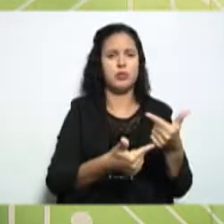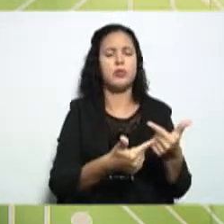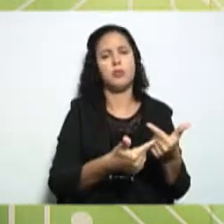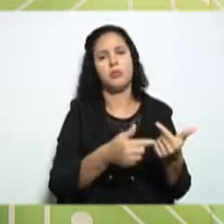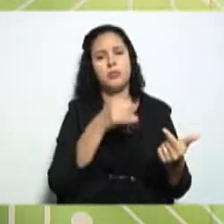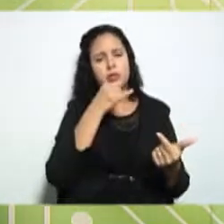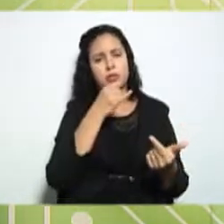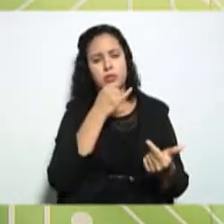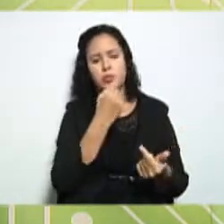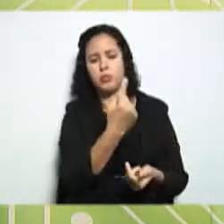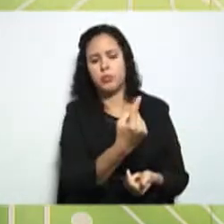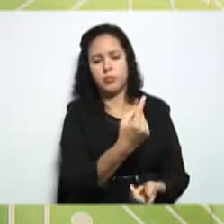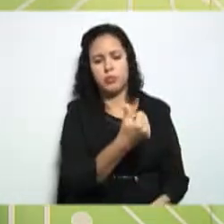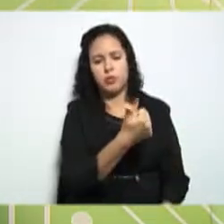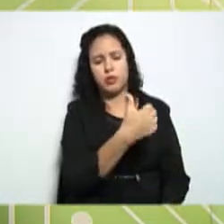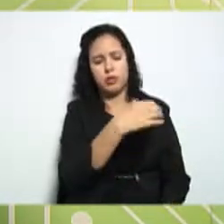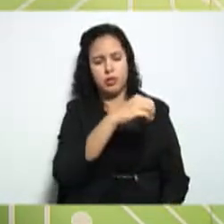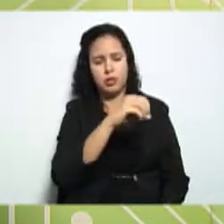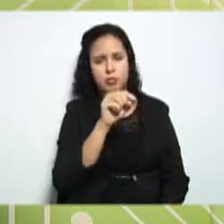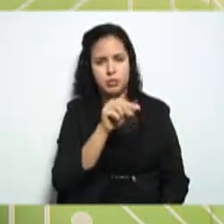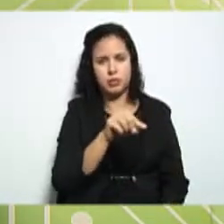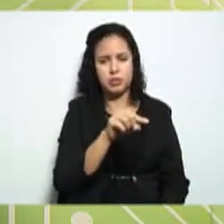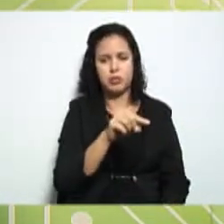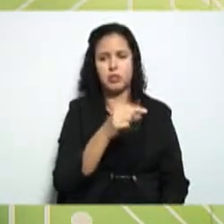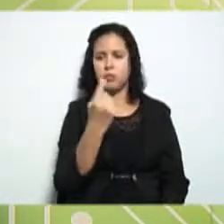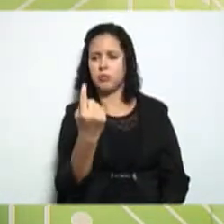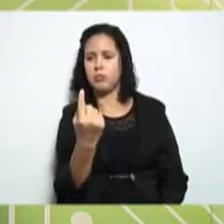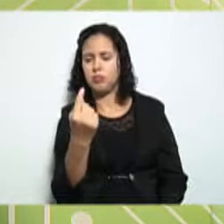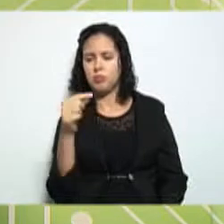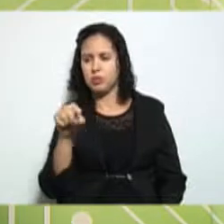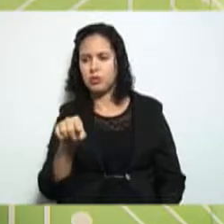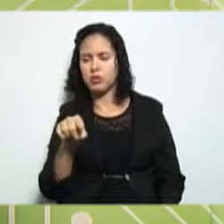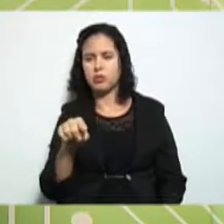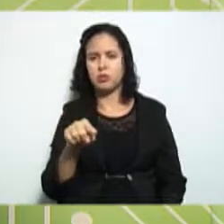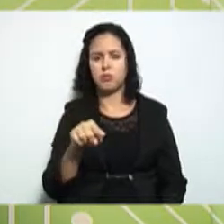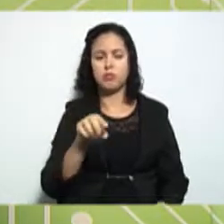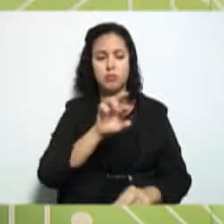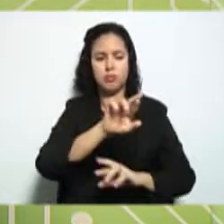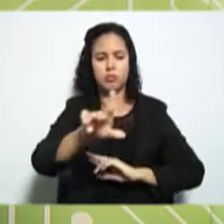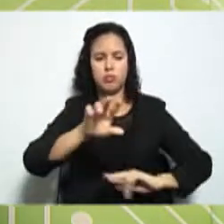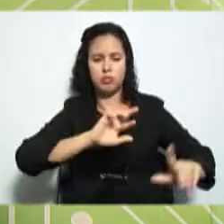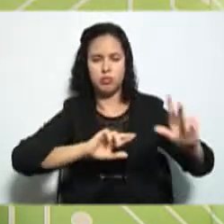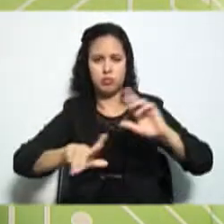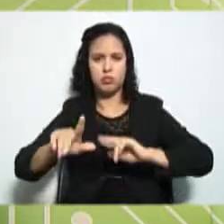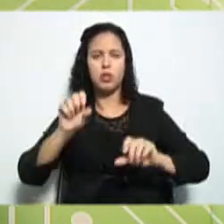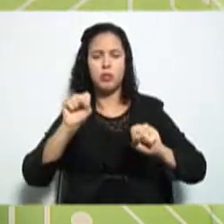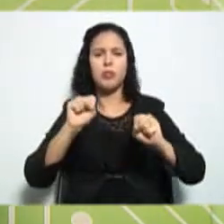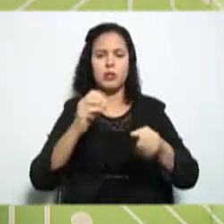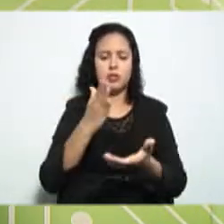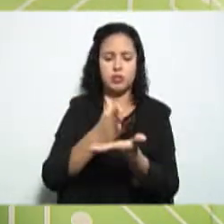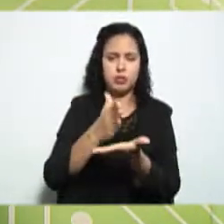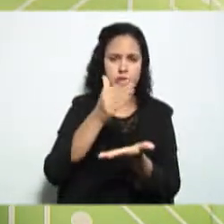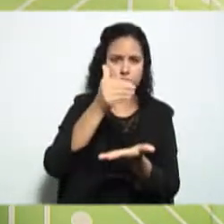mil reais, outro movimentou 100 mil, outro movimentou 1.000, e a gente pode distribuir de acordo com esse valor as sobras proporcionalmente de acordo com o